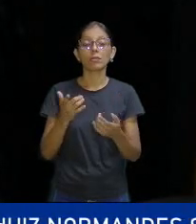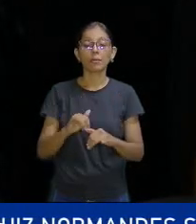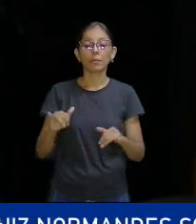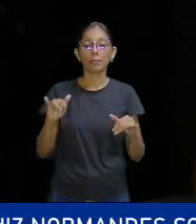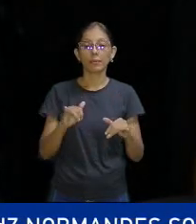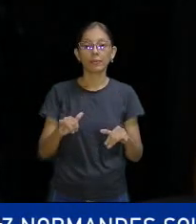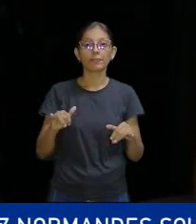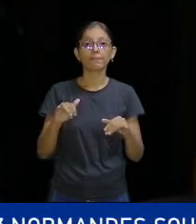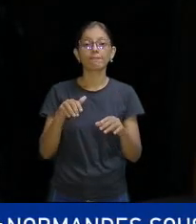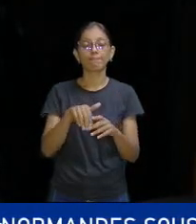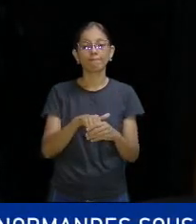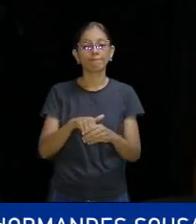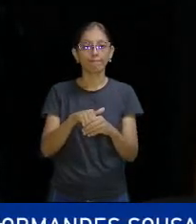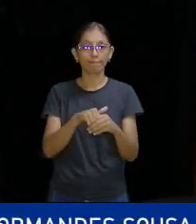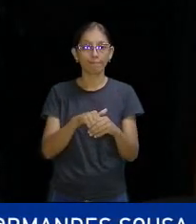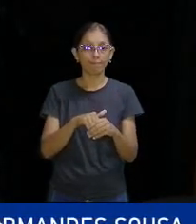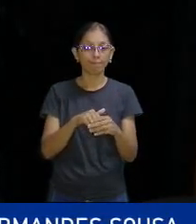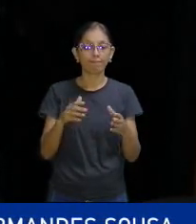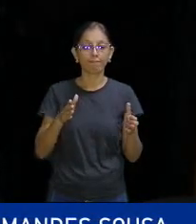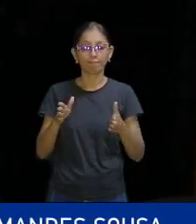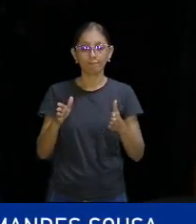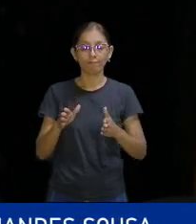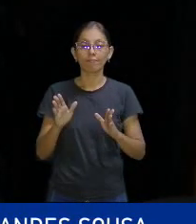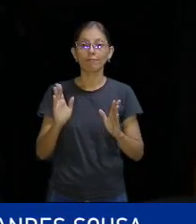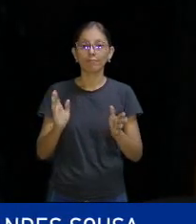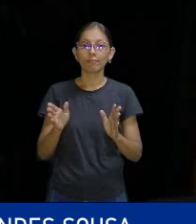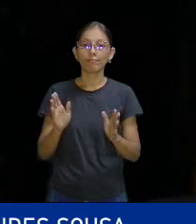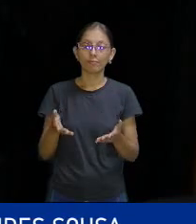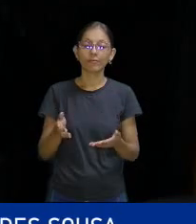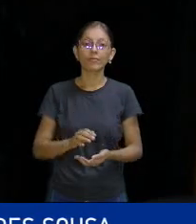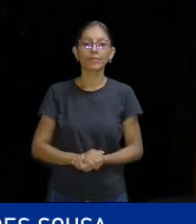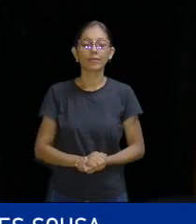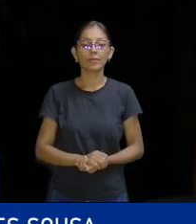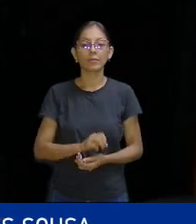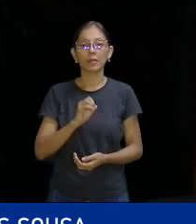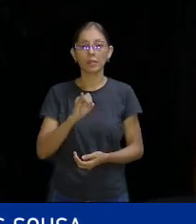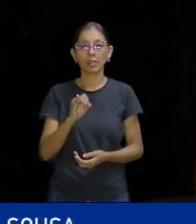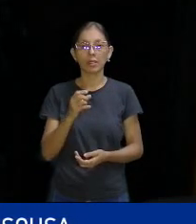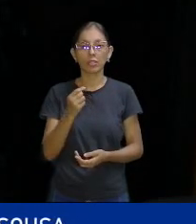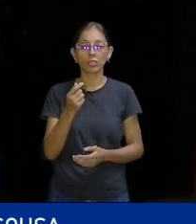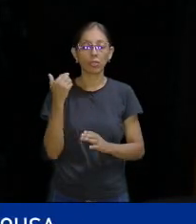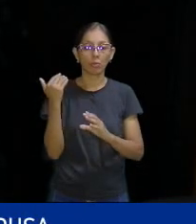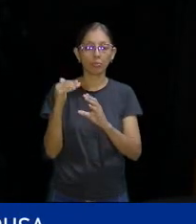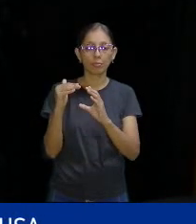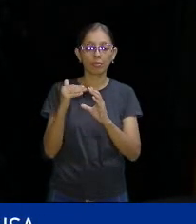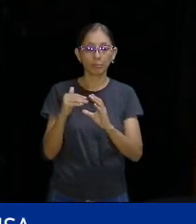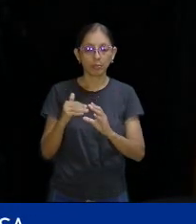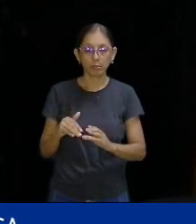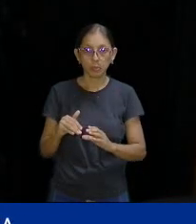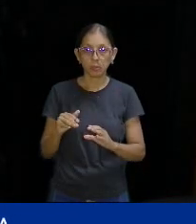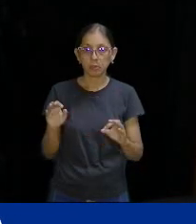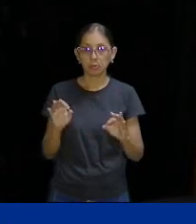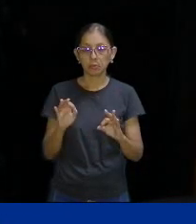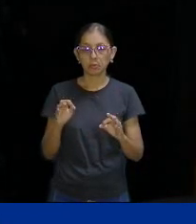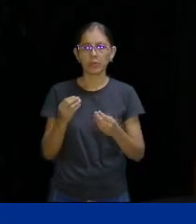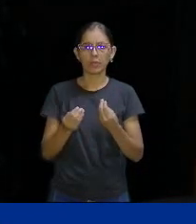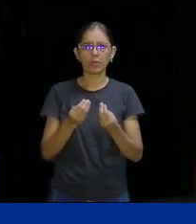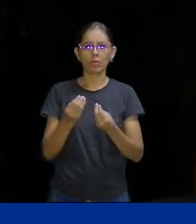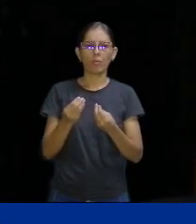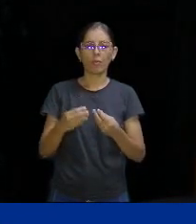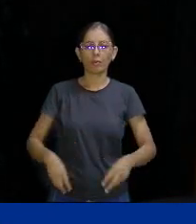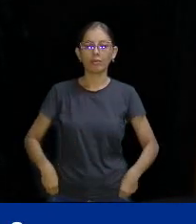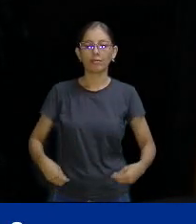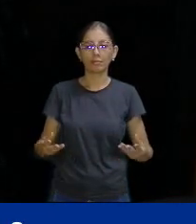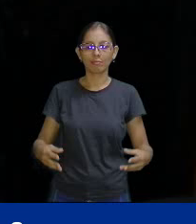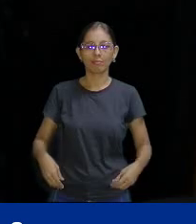devidos registros financeiros, não há como fazer o acompanhamento do que o partido praticou em termos de arrecadações e